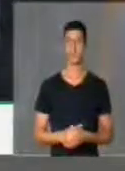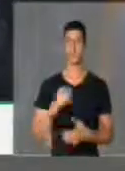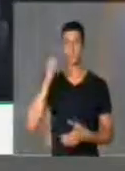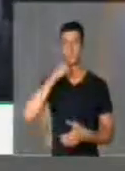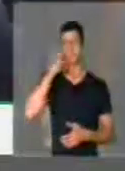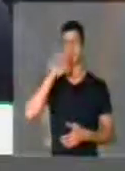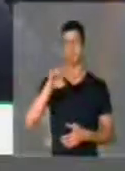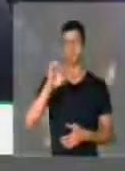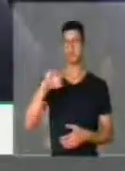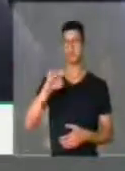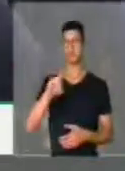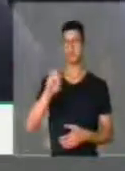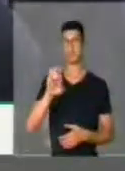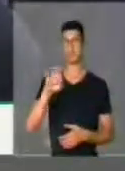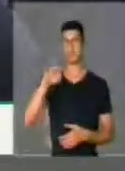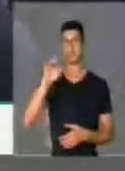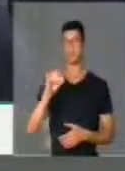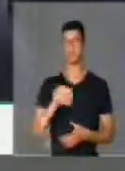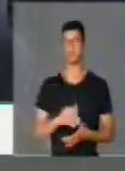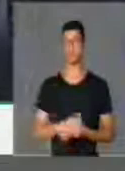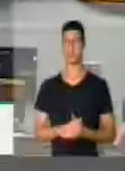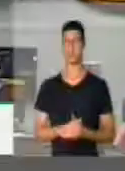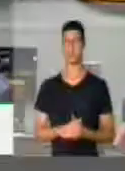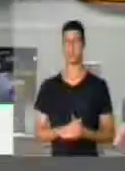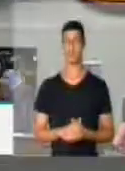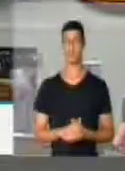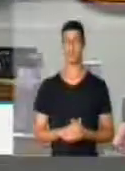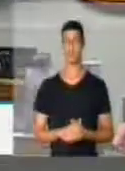Senador Zé Medeiro, com a palavra.